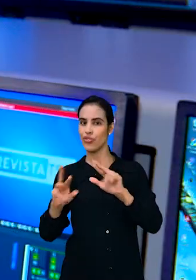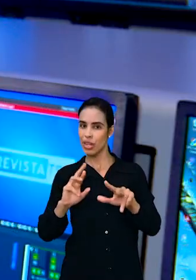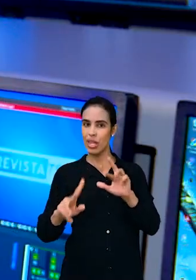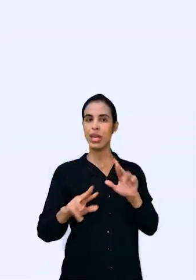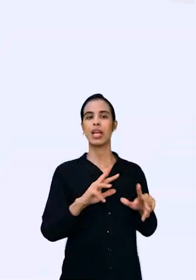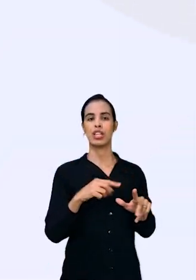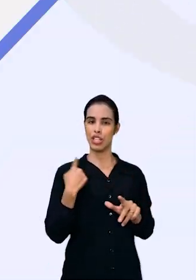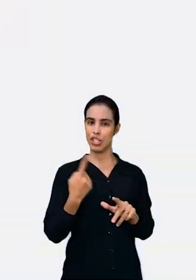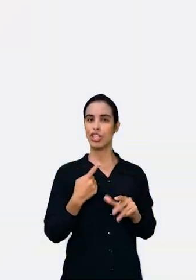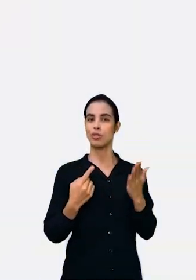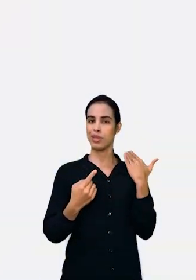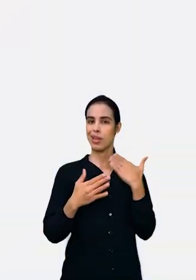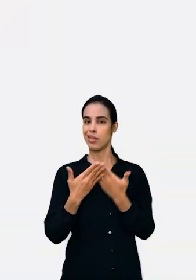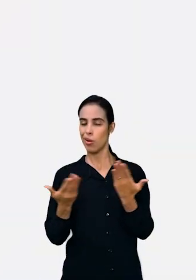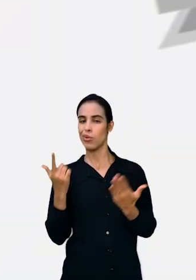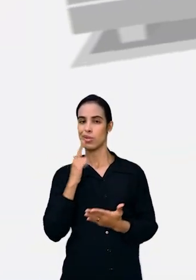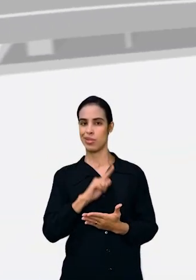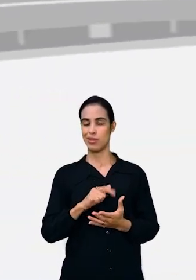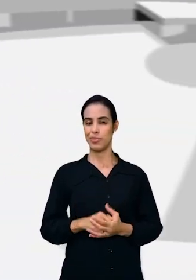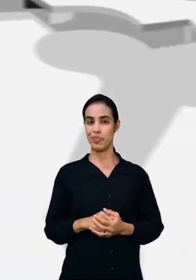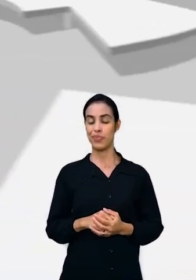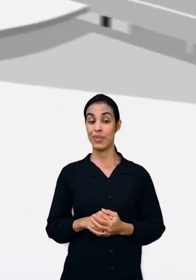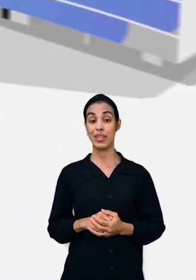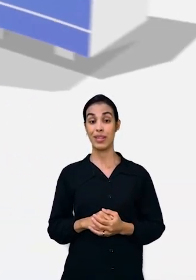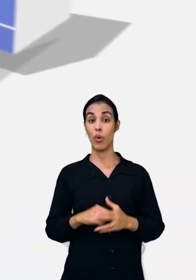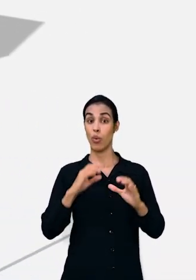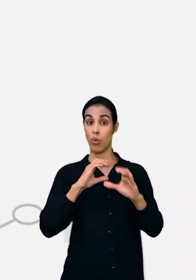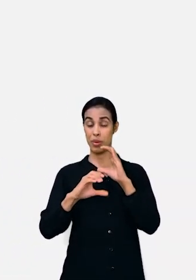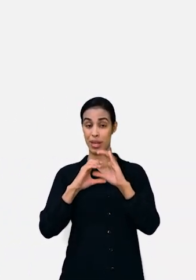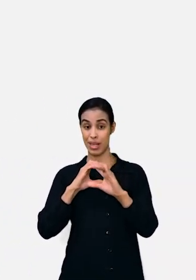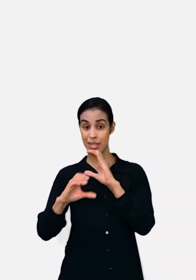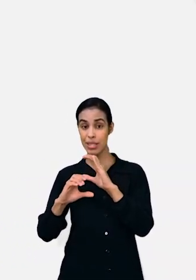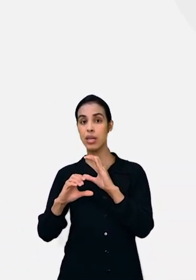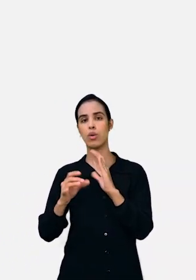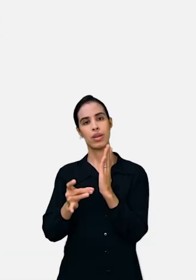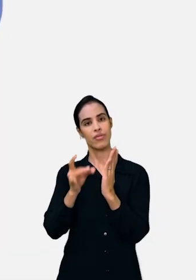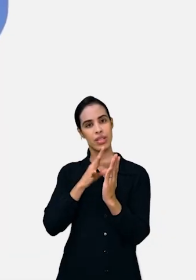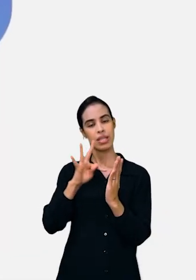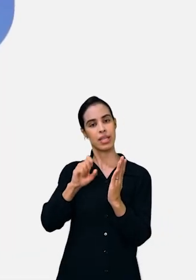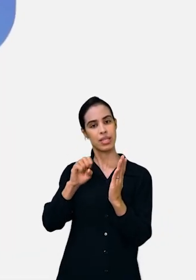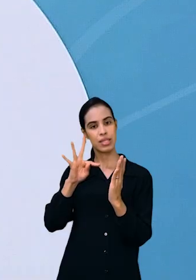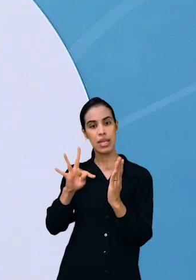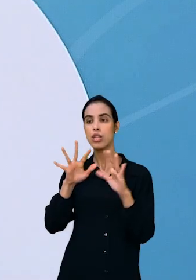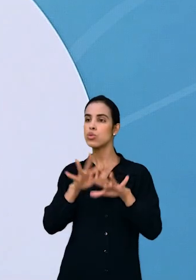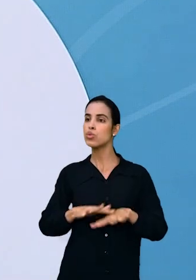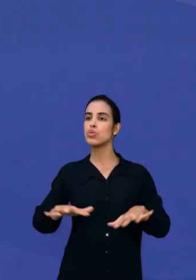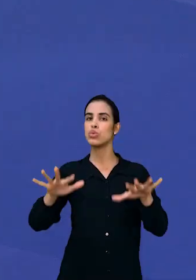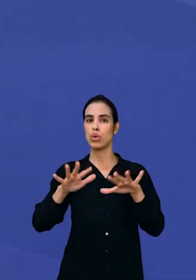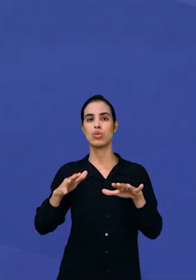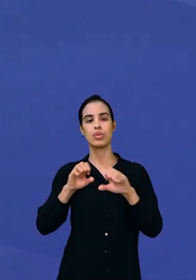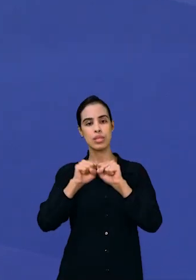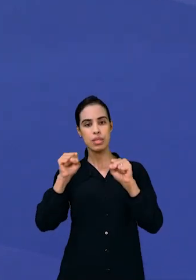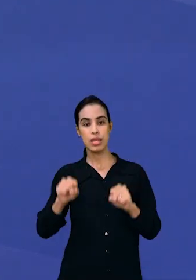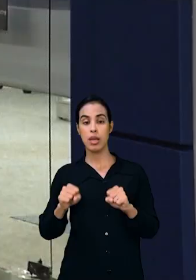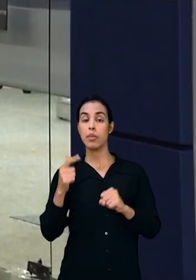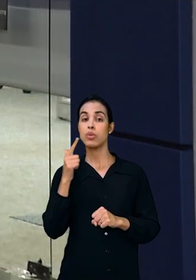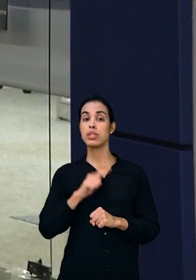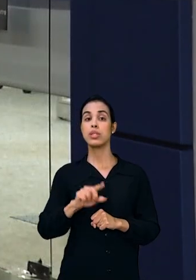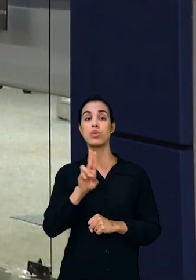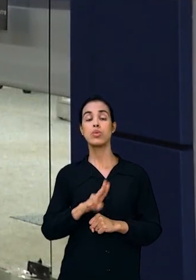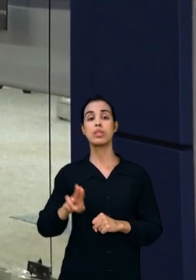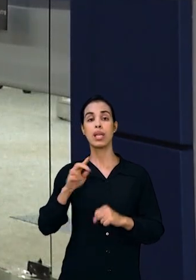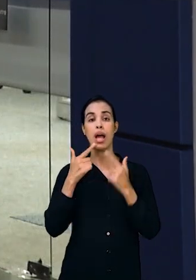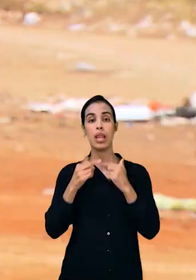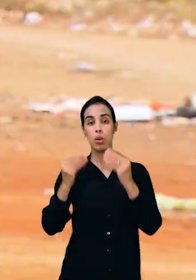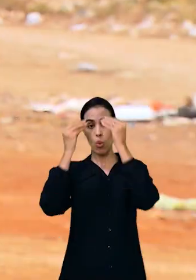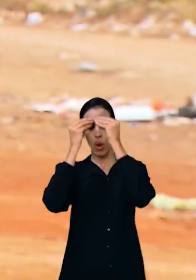cumprido esse papel. O Revista TST, assim como toda a comunicação da Justiça do Trabalho, passou a utilizar uma